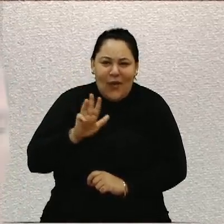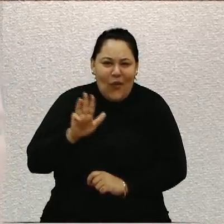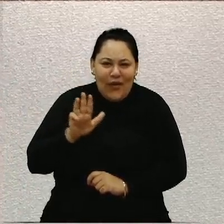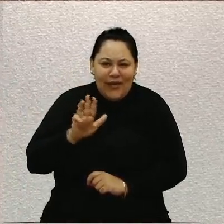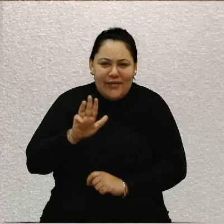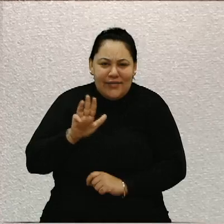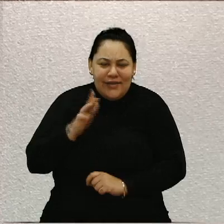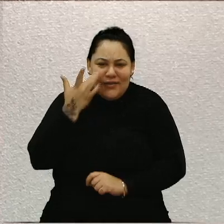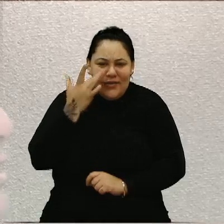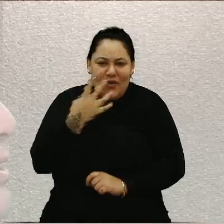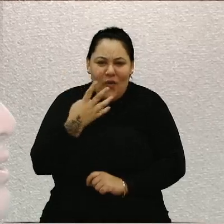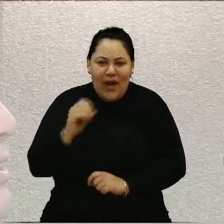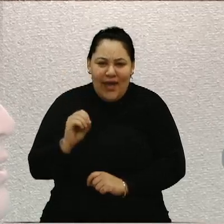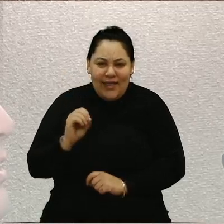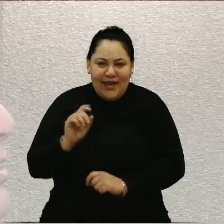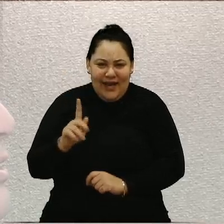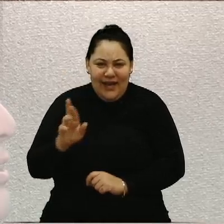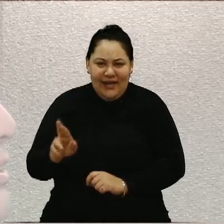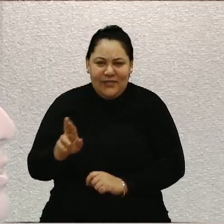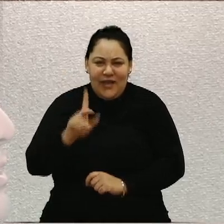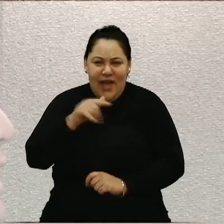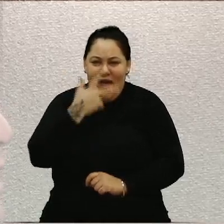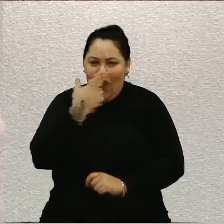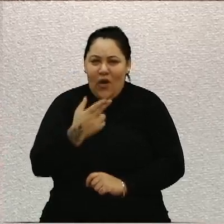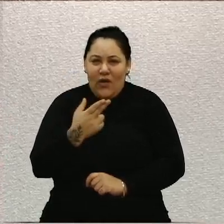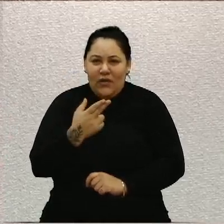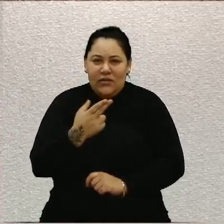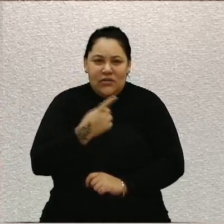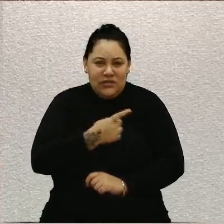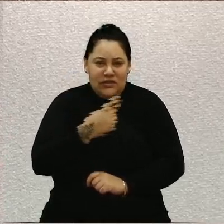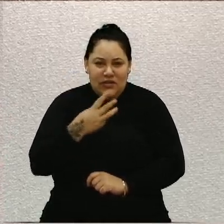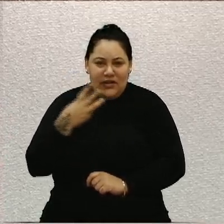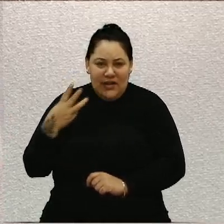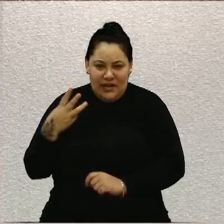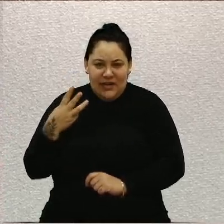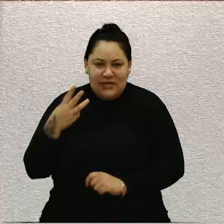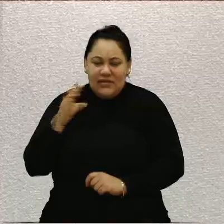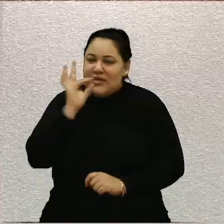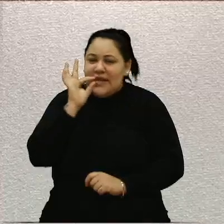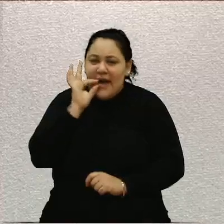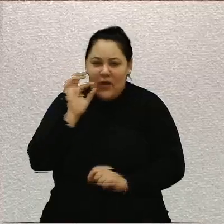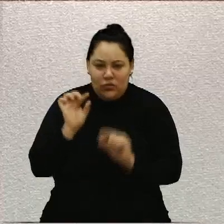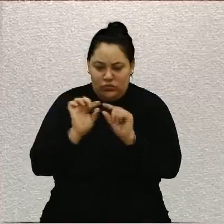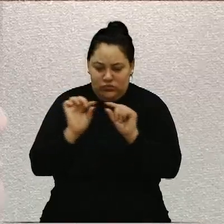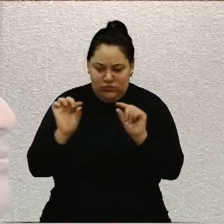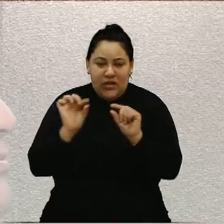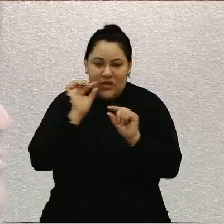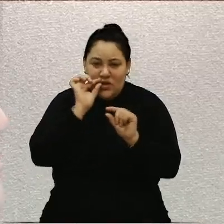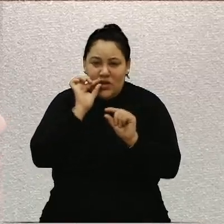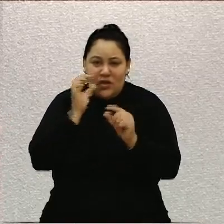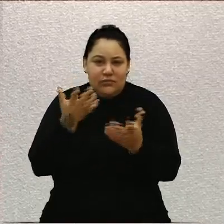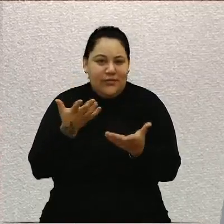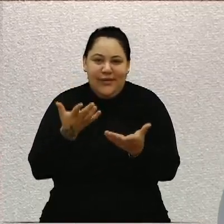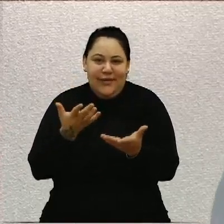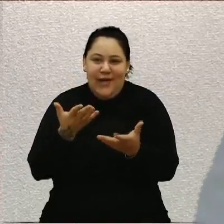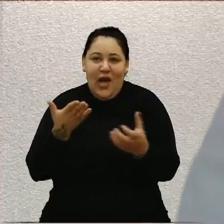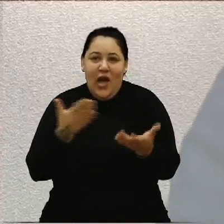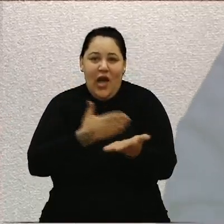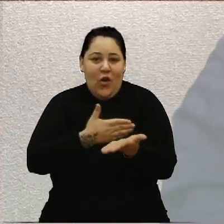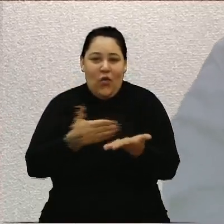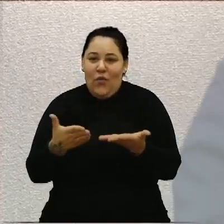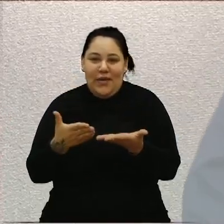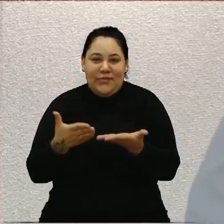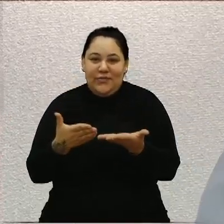que equivaleria a 133 cigarros de maconha. Aí é a porta de entrada para a